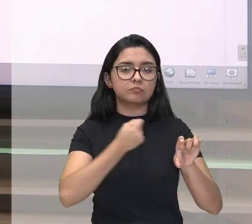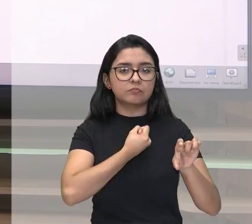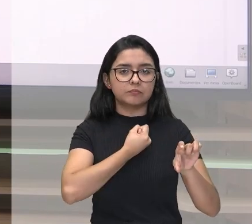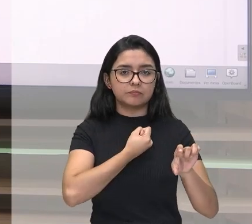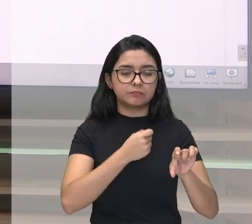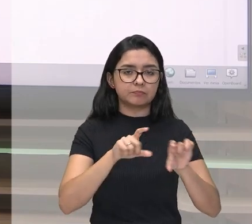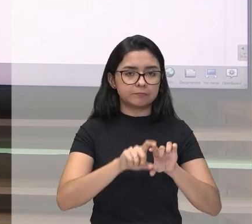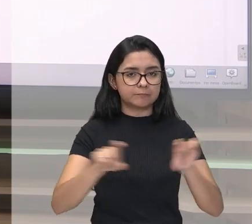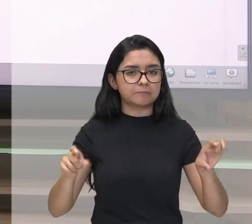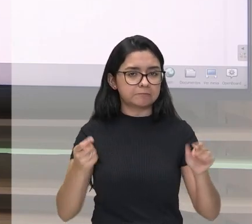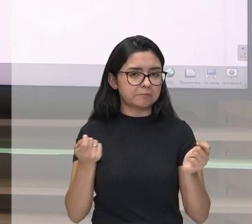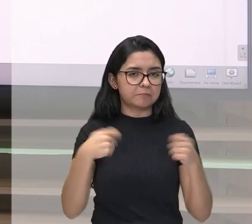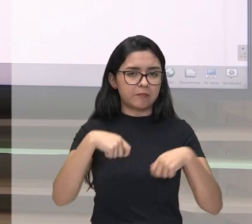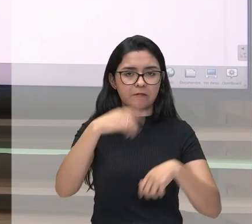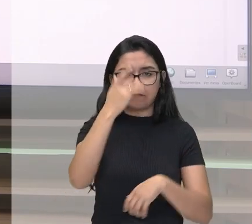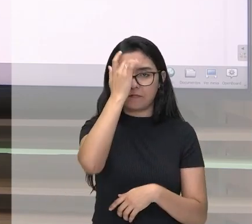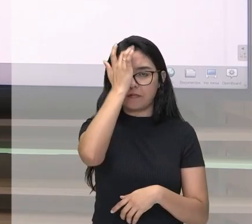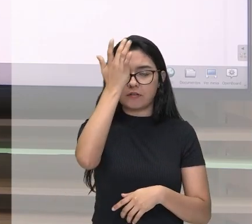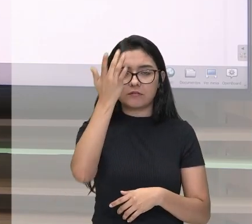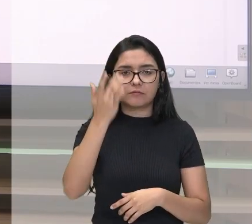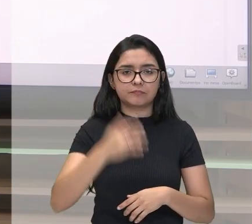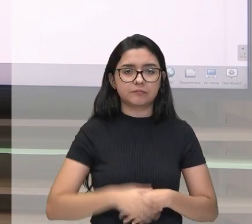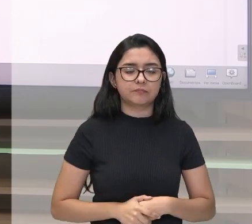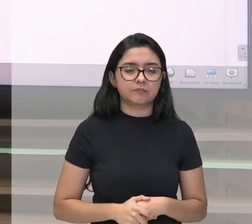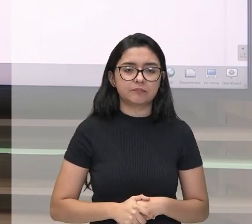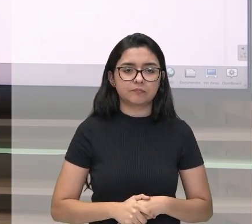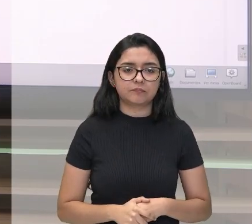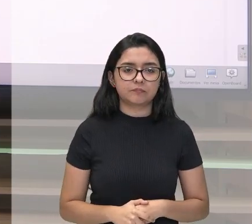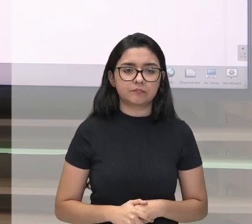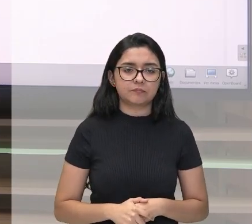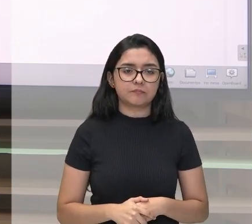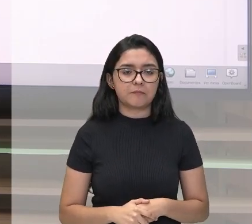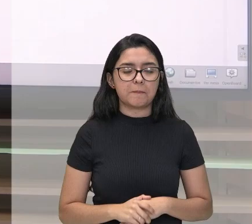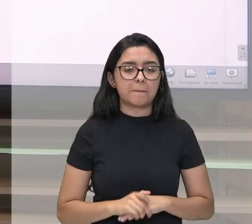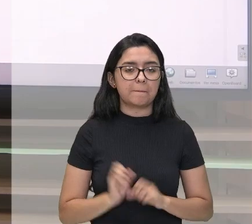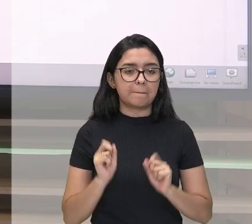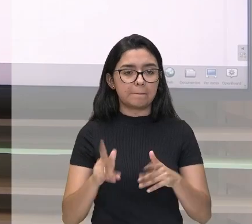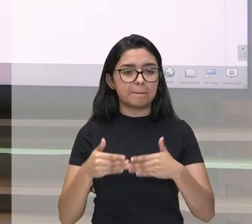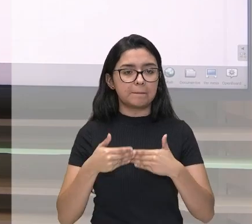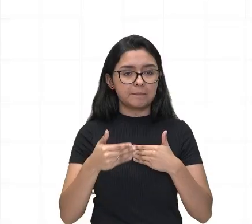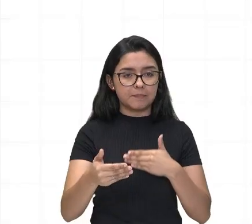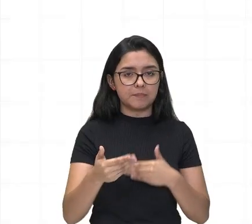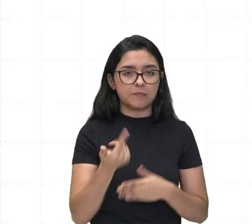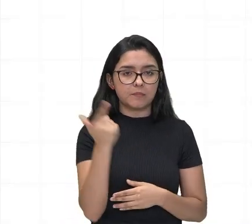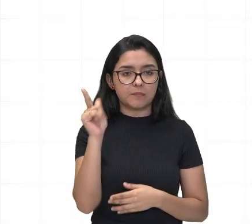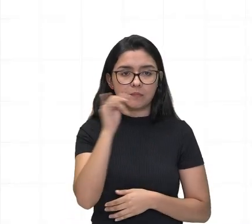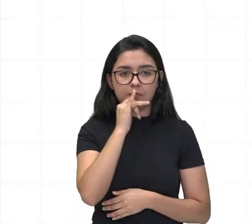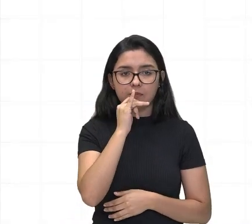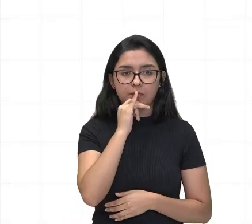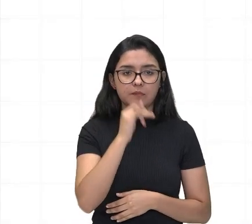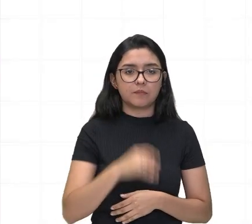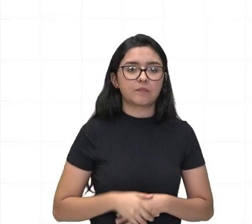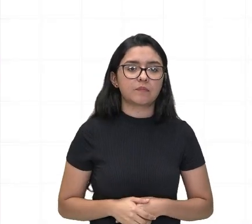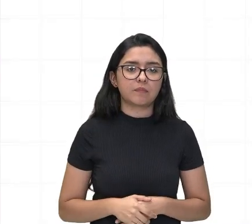expressão numérica e saber resolver a expressão numérica, beleza? Vem comigo para mais um exemplo aqui, ó.